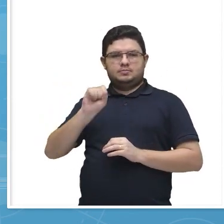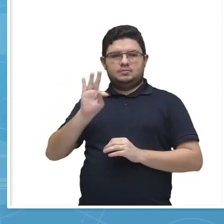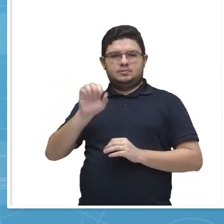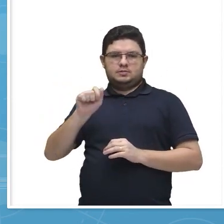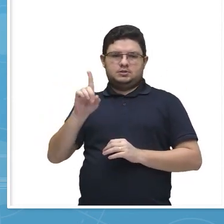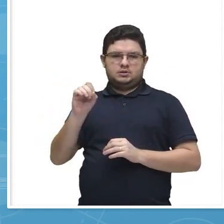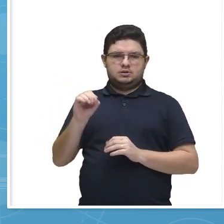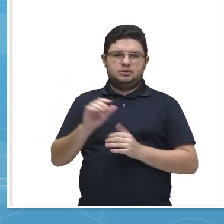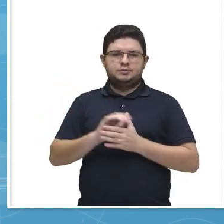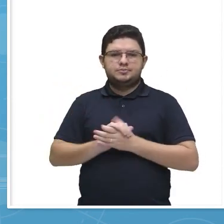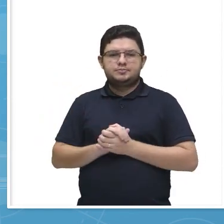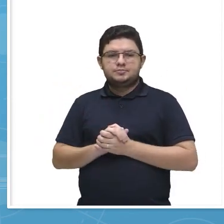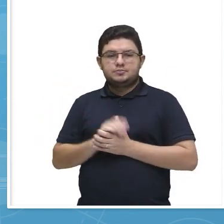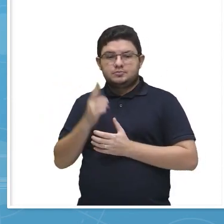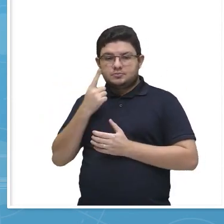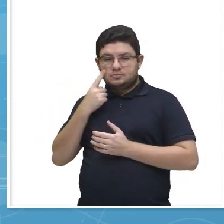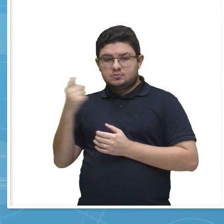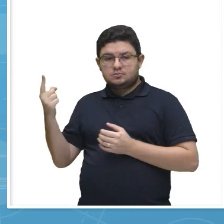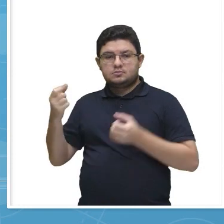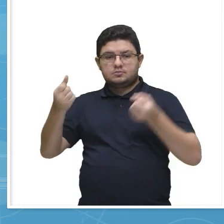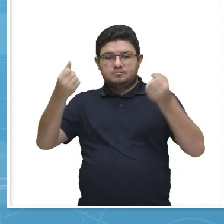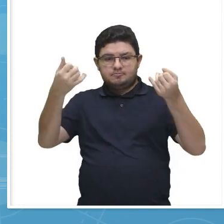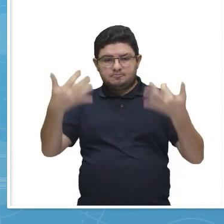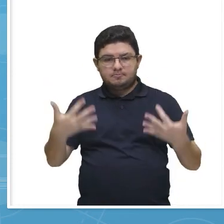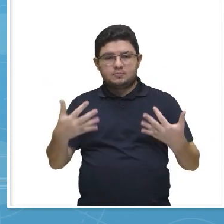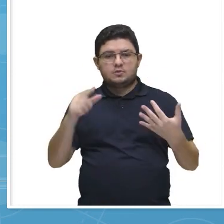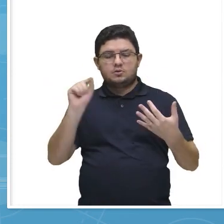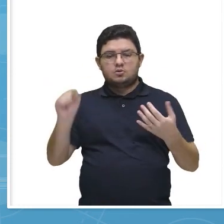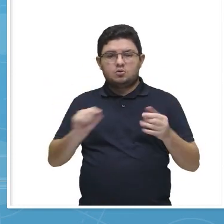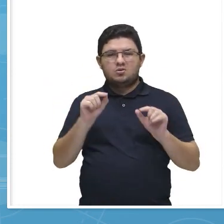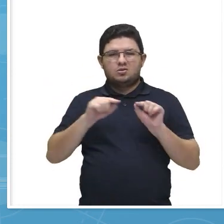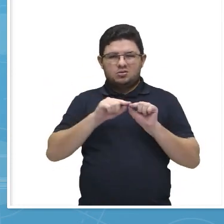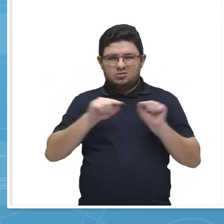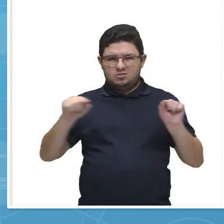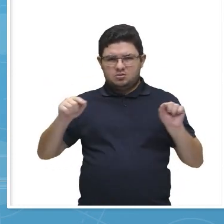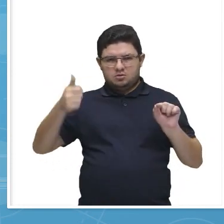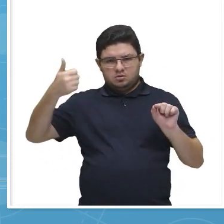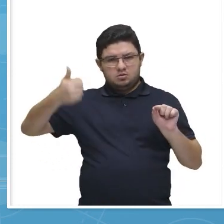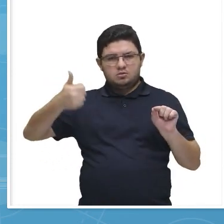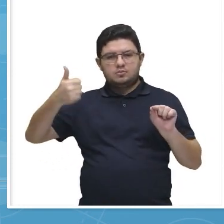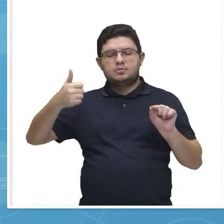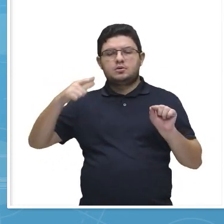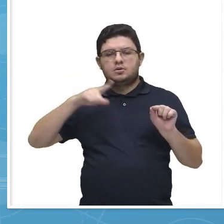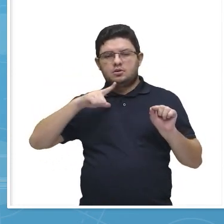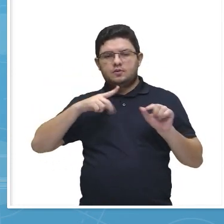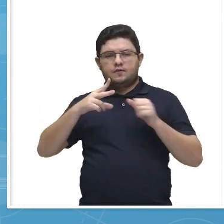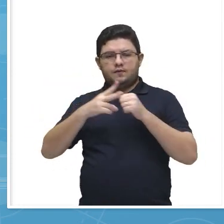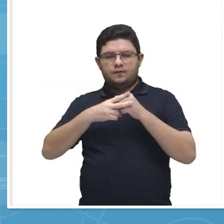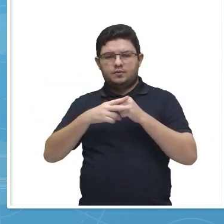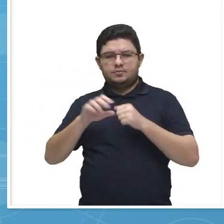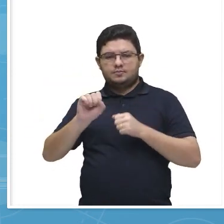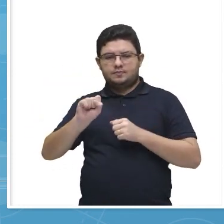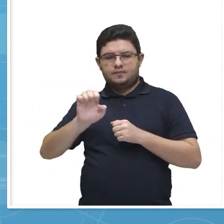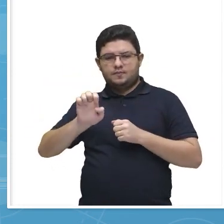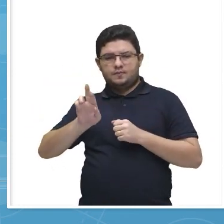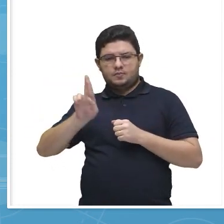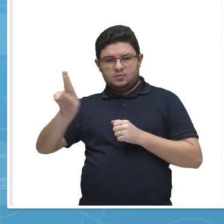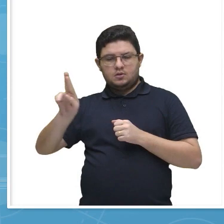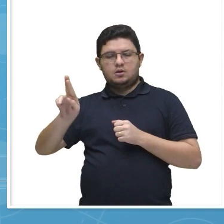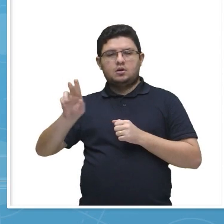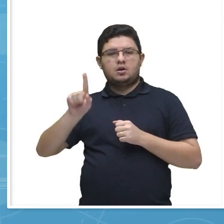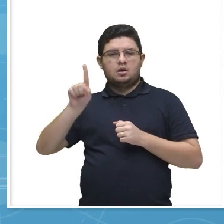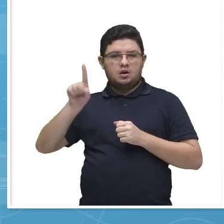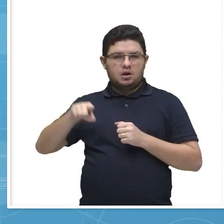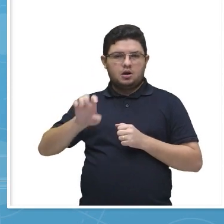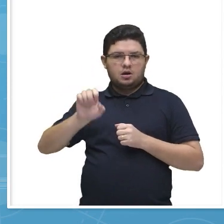verso do poema, temos o verbo ser de ligação, são, indicando o estado permanente. Portanto, temos predicado